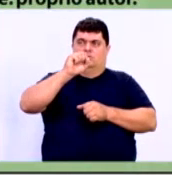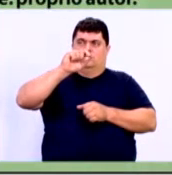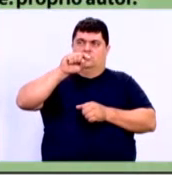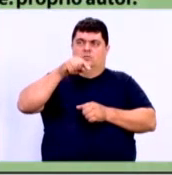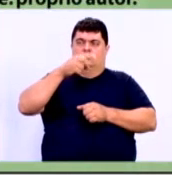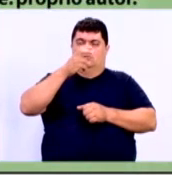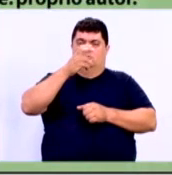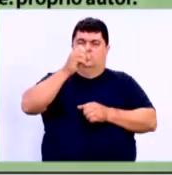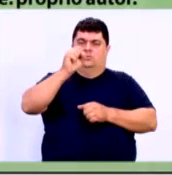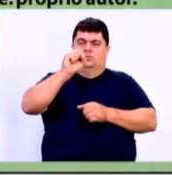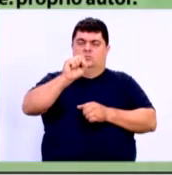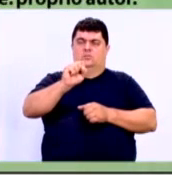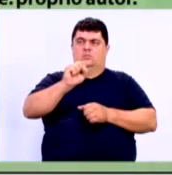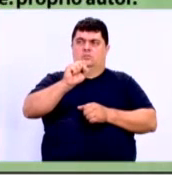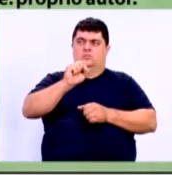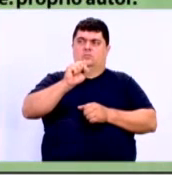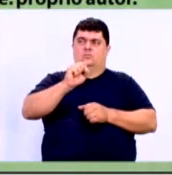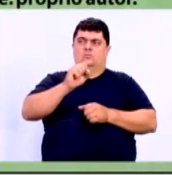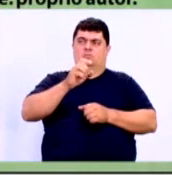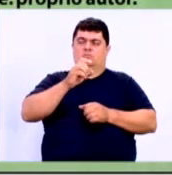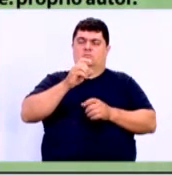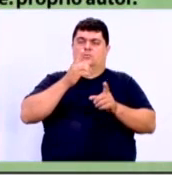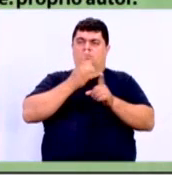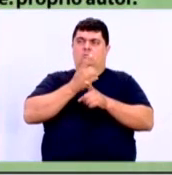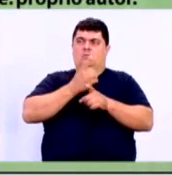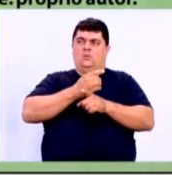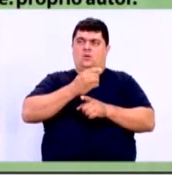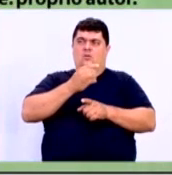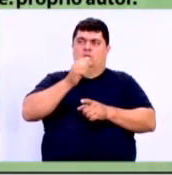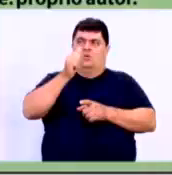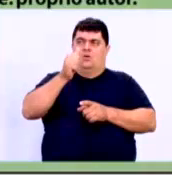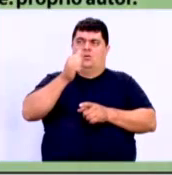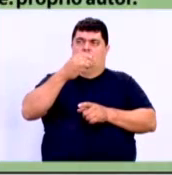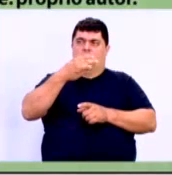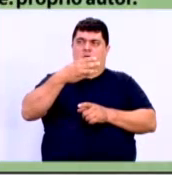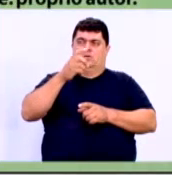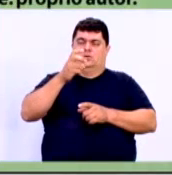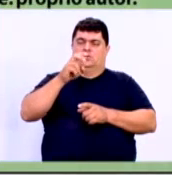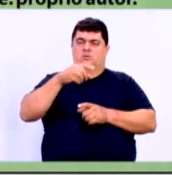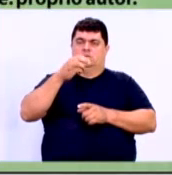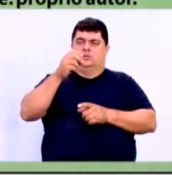alfa 35, beta 24, que o total dá 60.